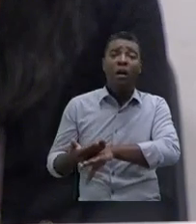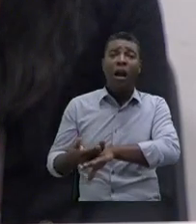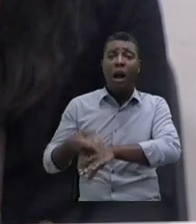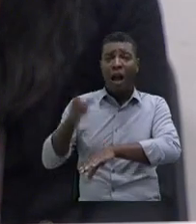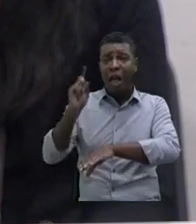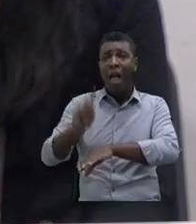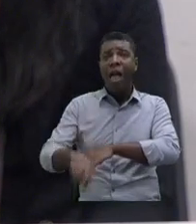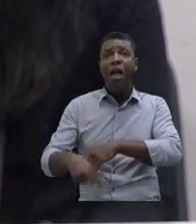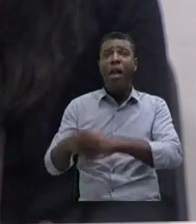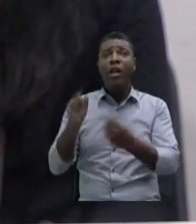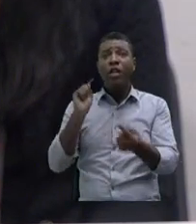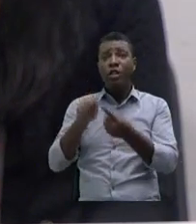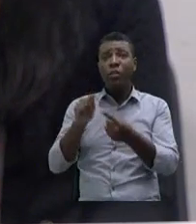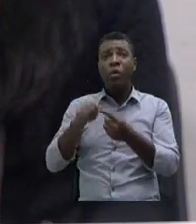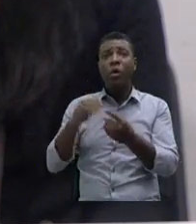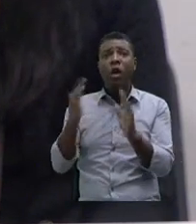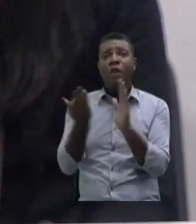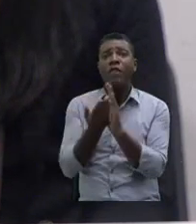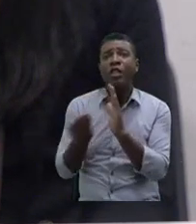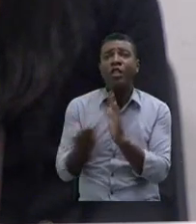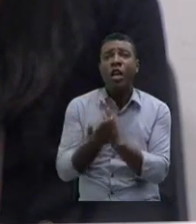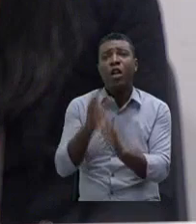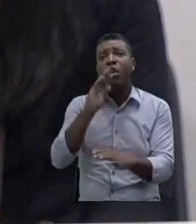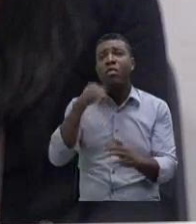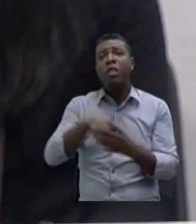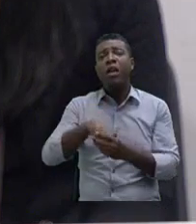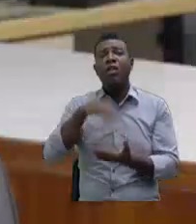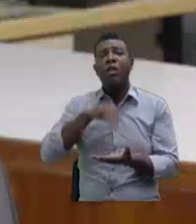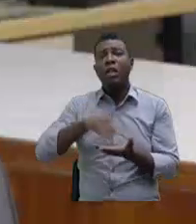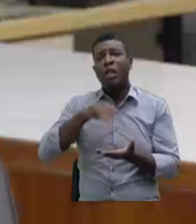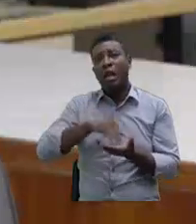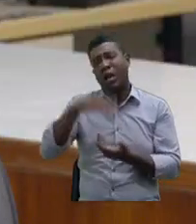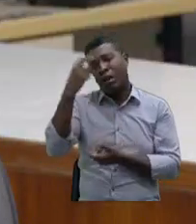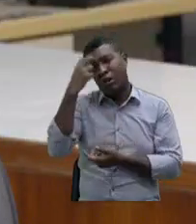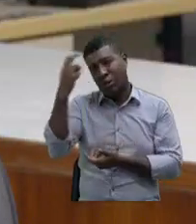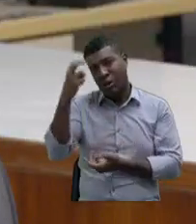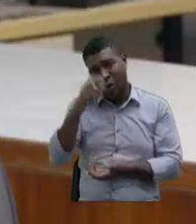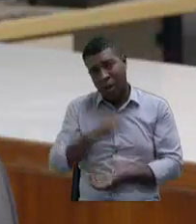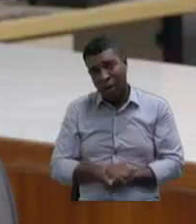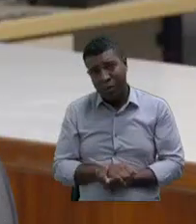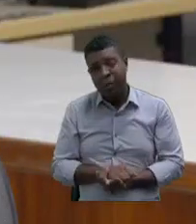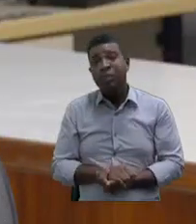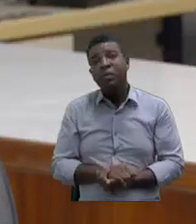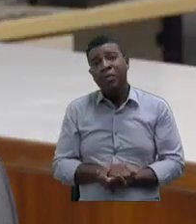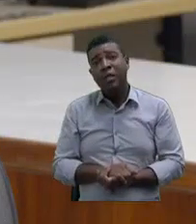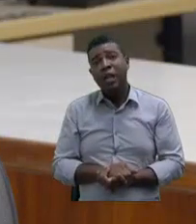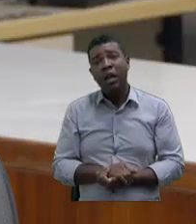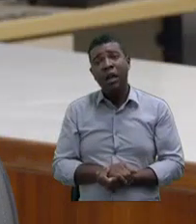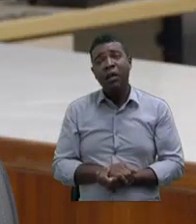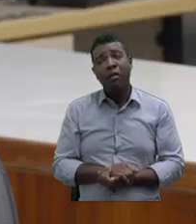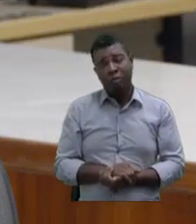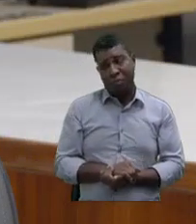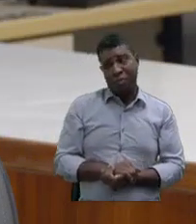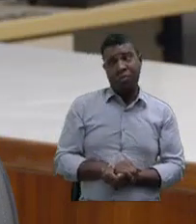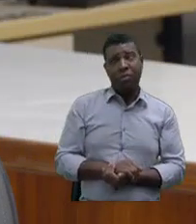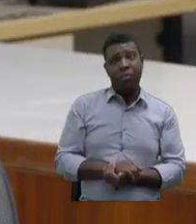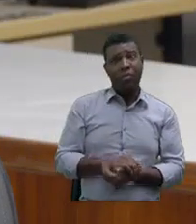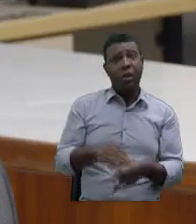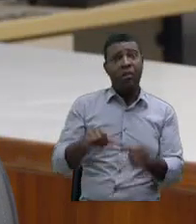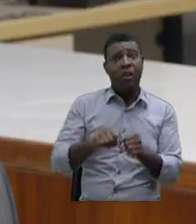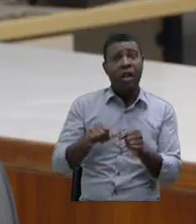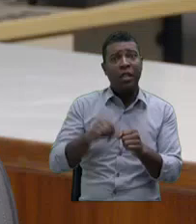gospel evangélica com a Secretaria de Cultura. Eram tratados com os olhos virados, com